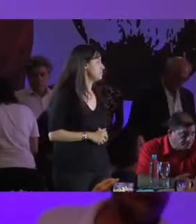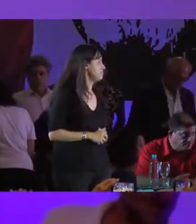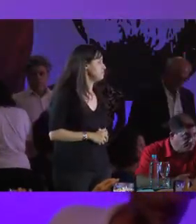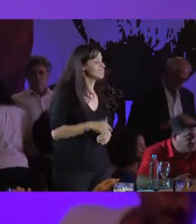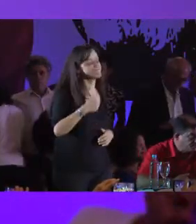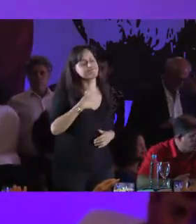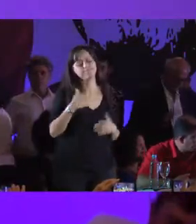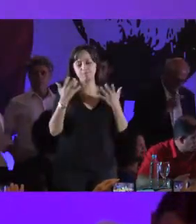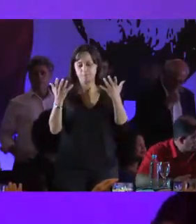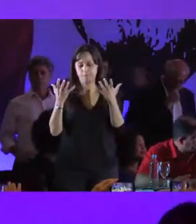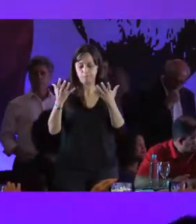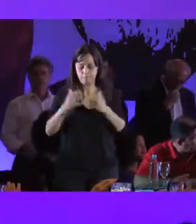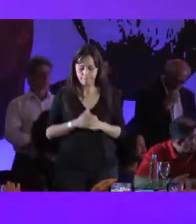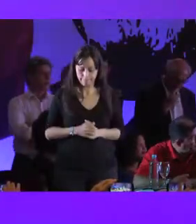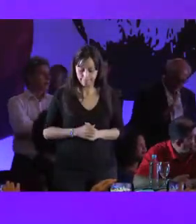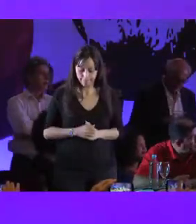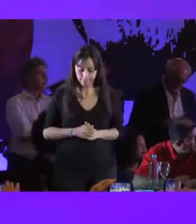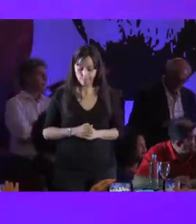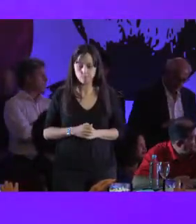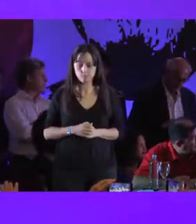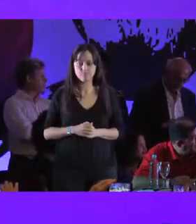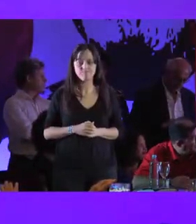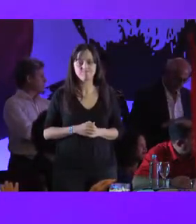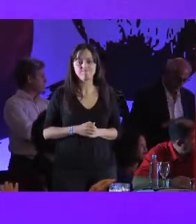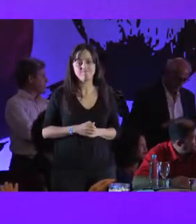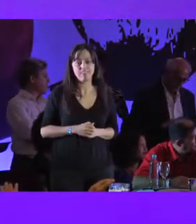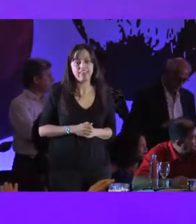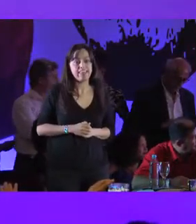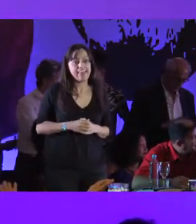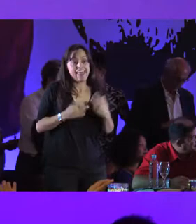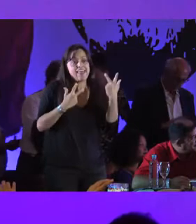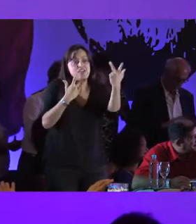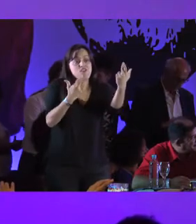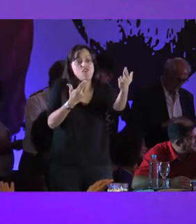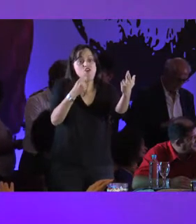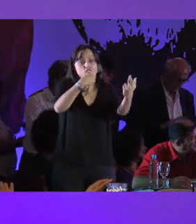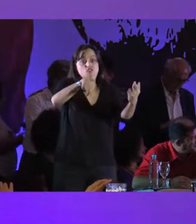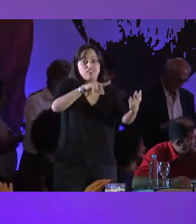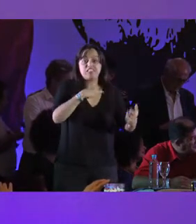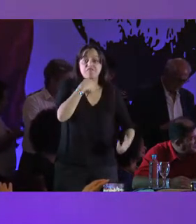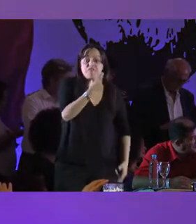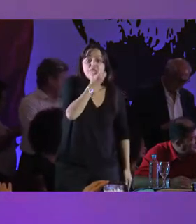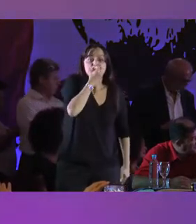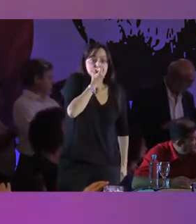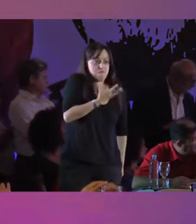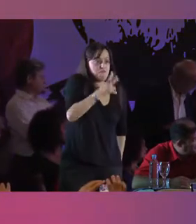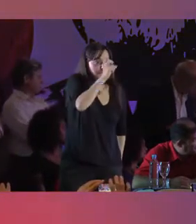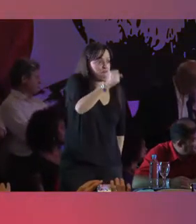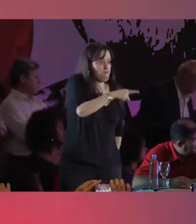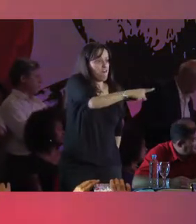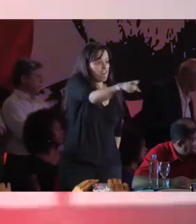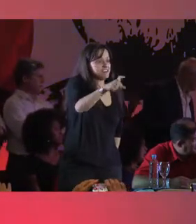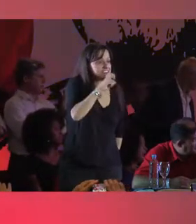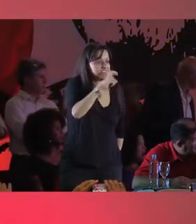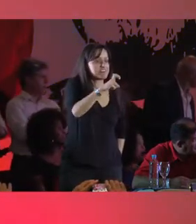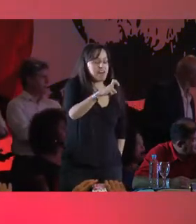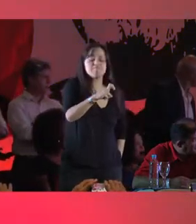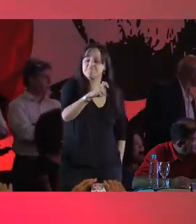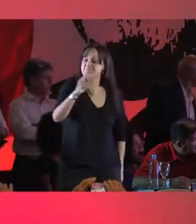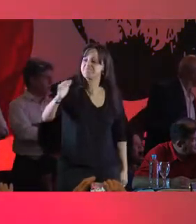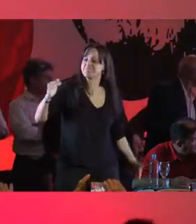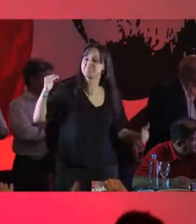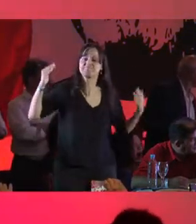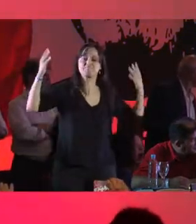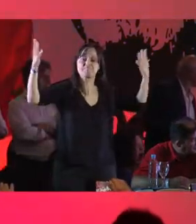eu queria estar com a garganta como a de vocês, podendo gritar alto e bom